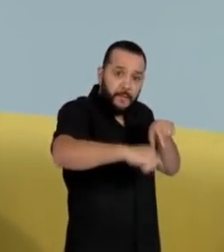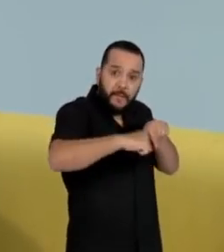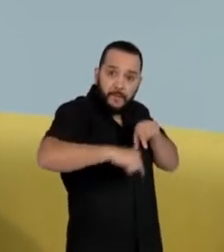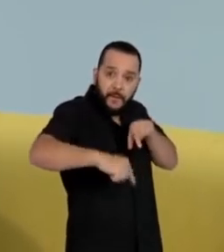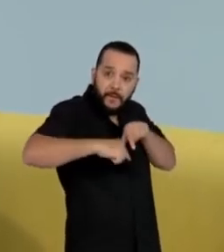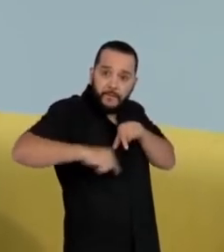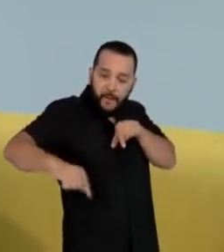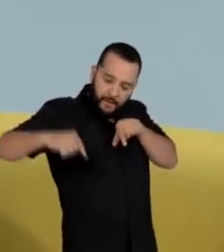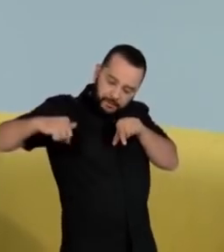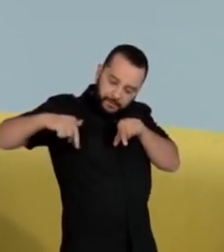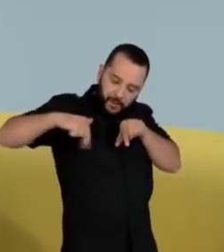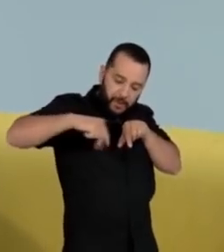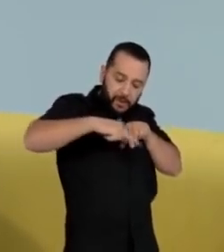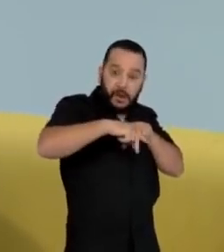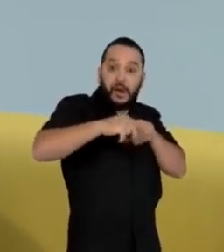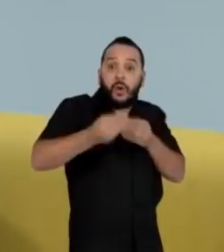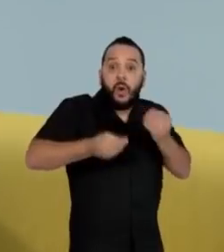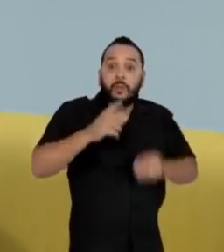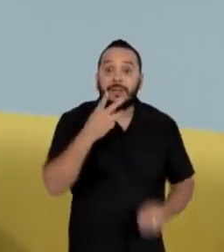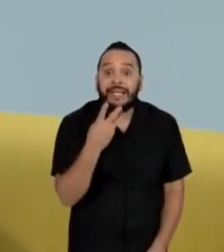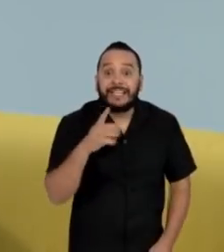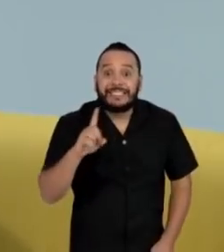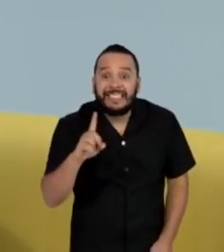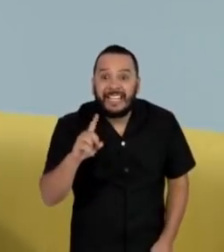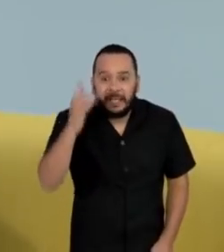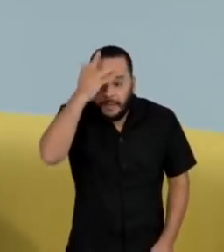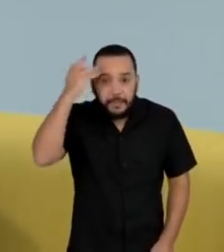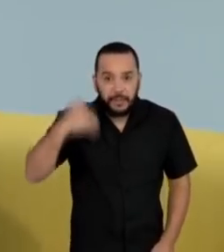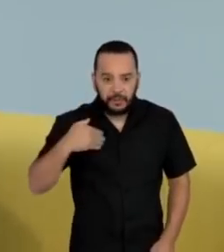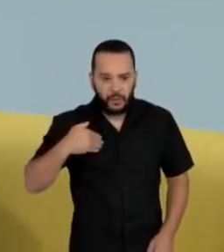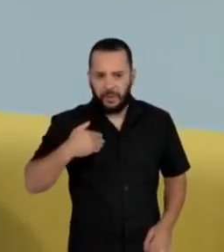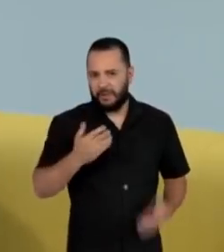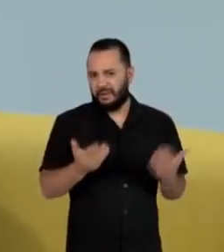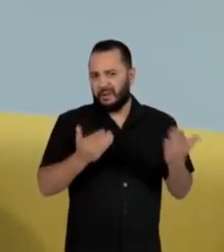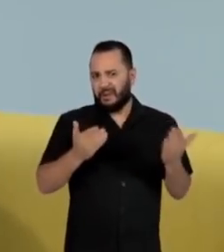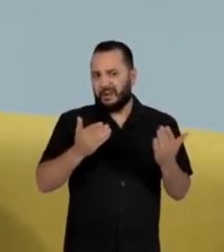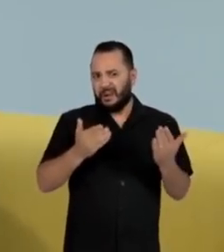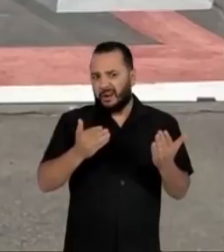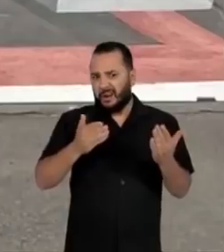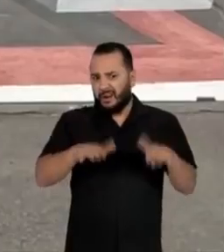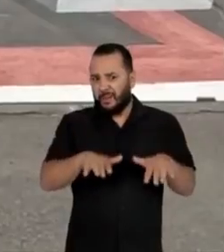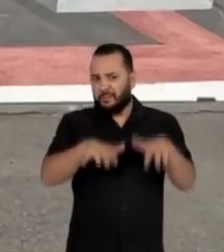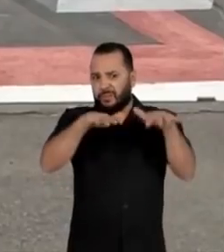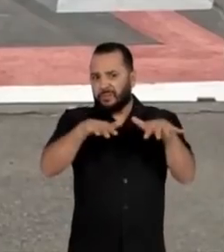que forçam o motorista a pensar 2 vezes antes de cruzar a faixa de pedestre.